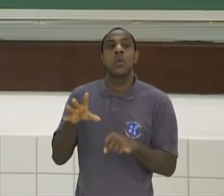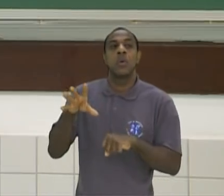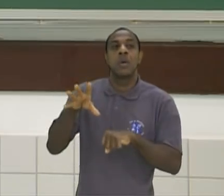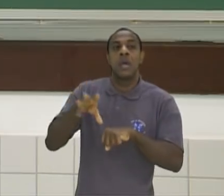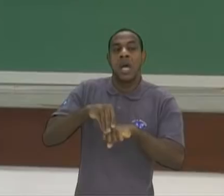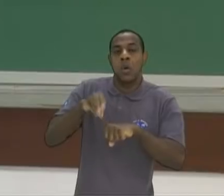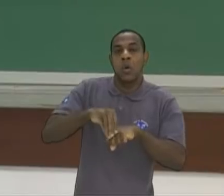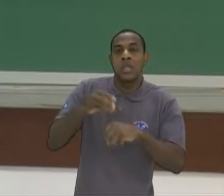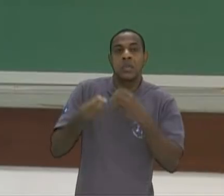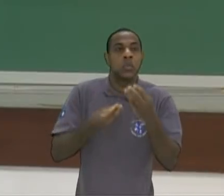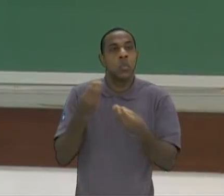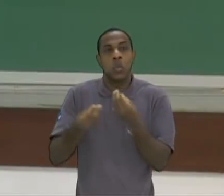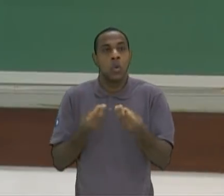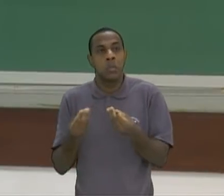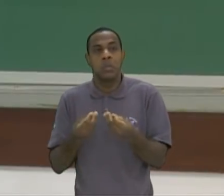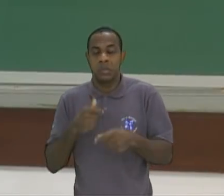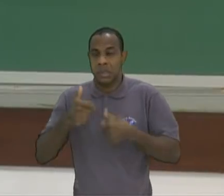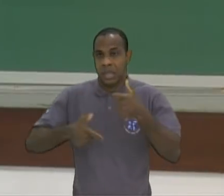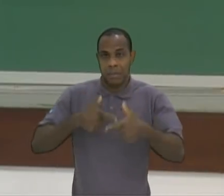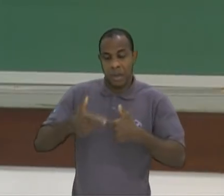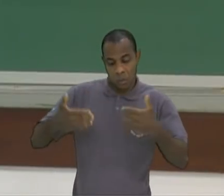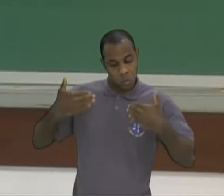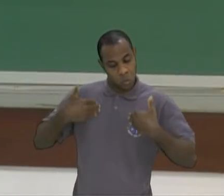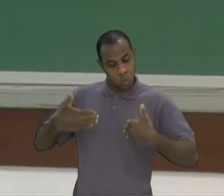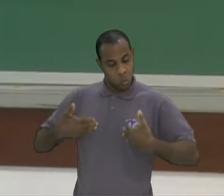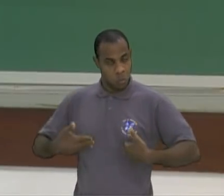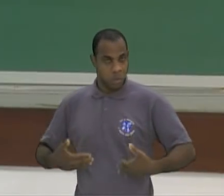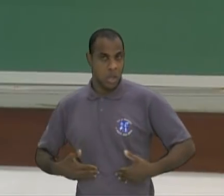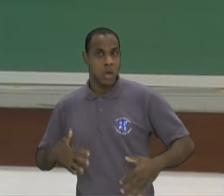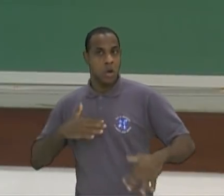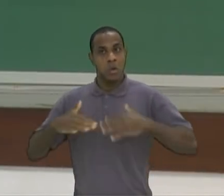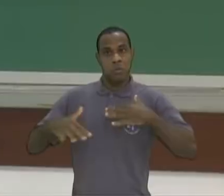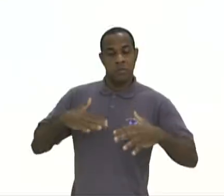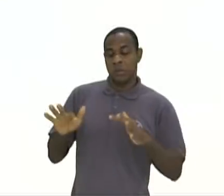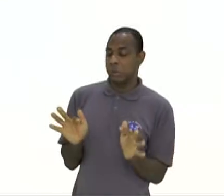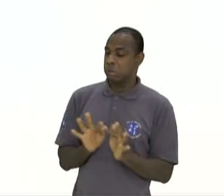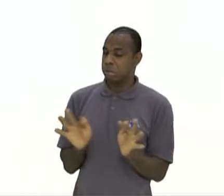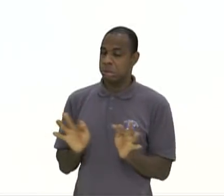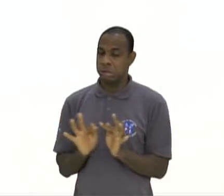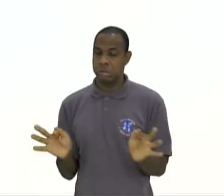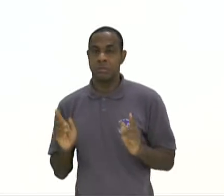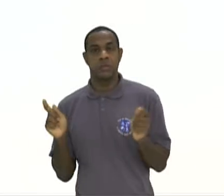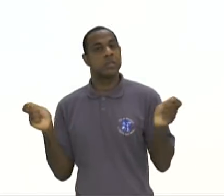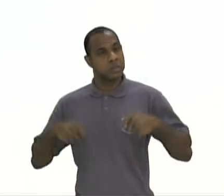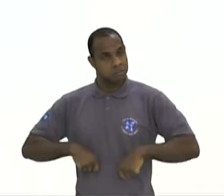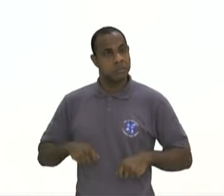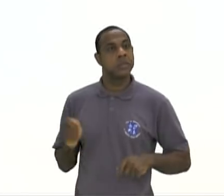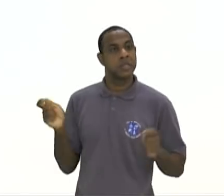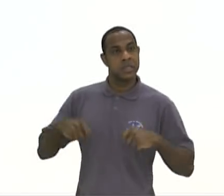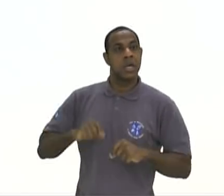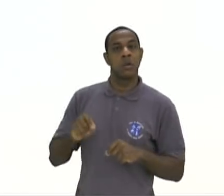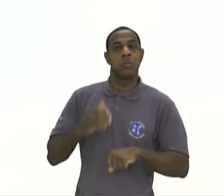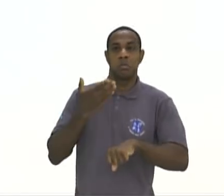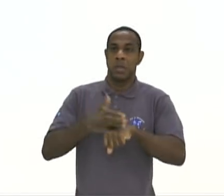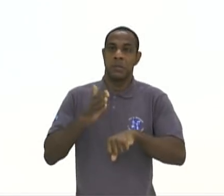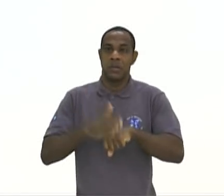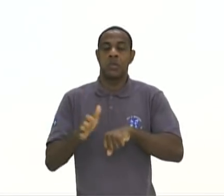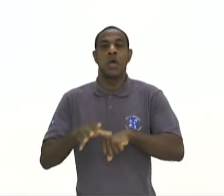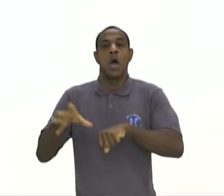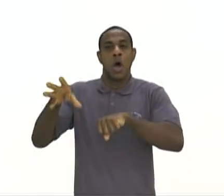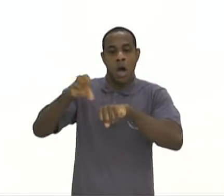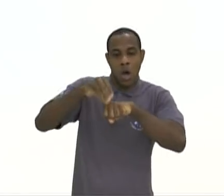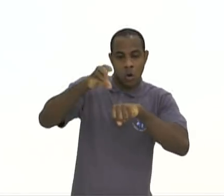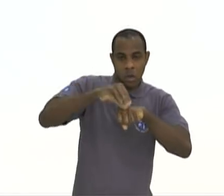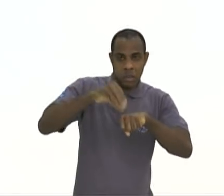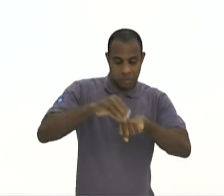como também é conhecida, né? É um trabalho corporal feito com movimentos simples que permitem ao praticante o autoconhecimento